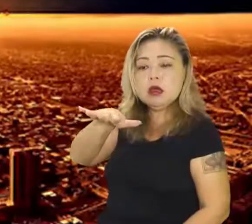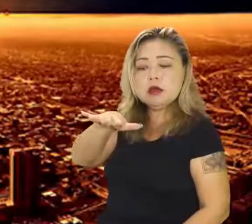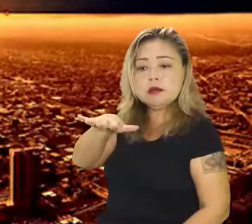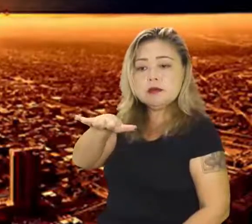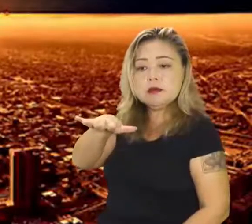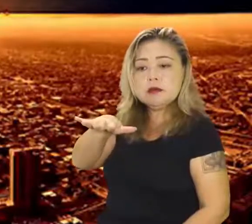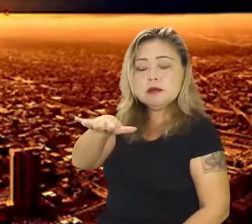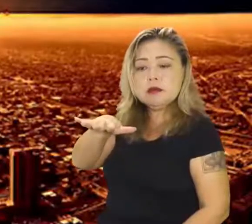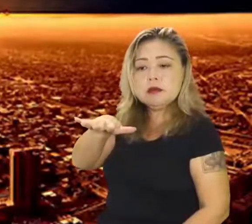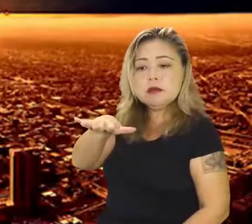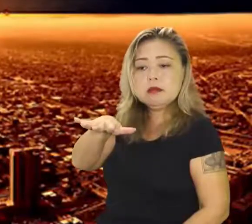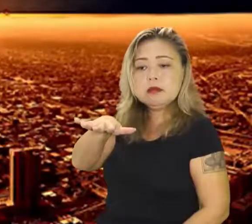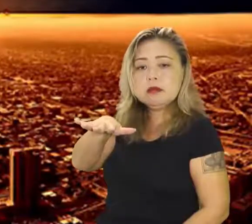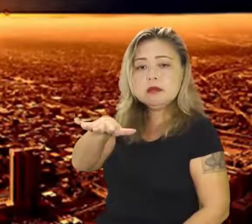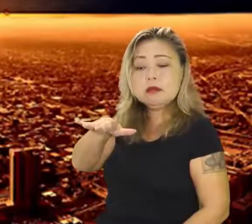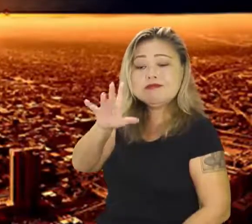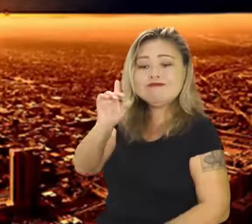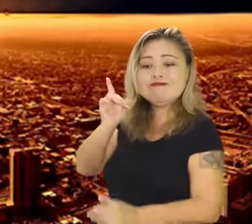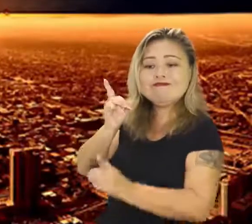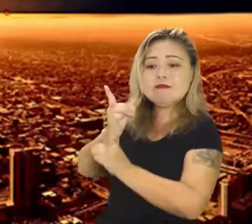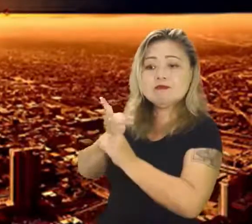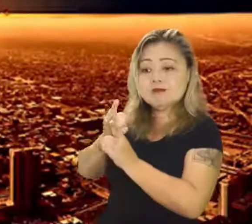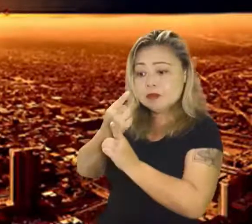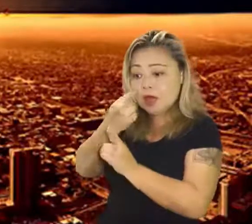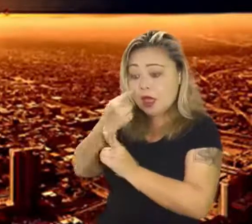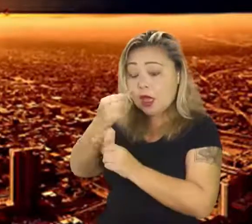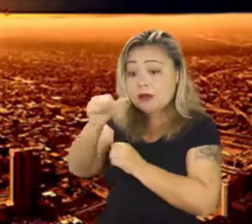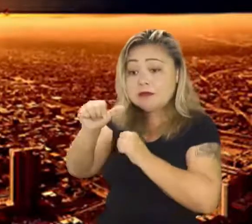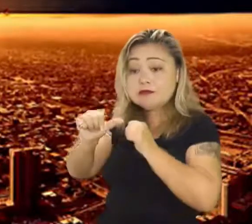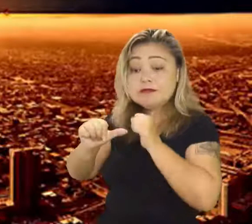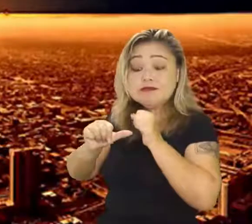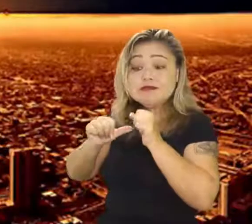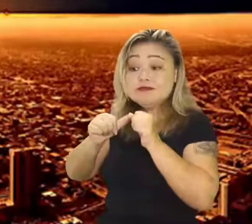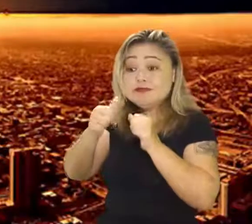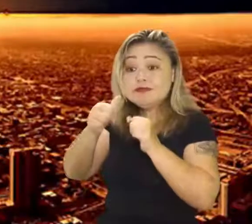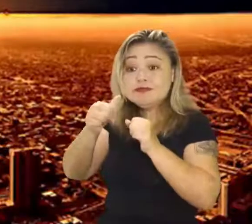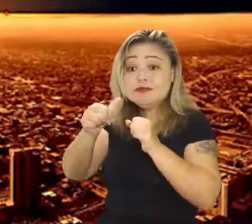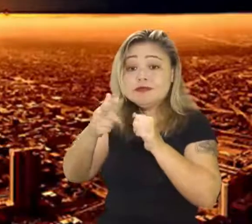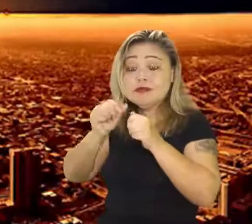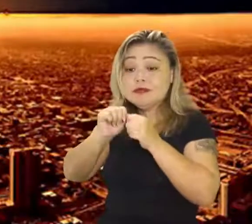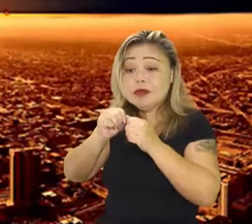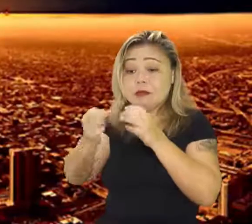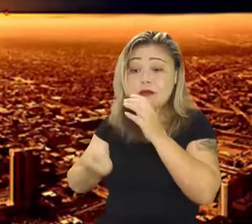que a descoberta dele vira uma bomba atômica, ele